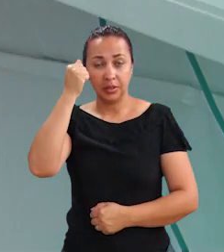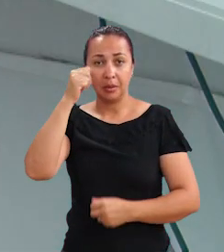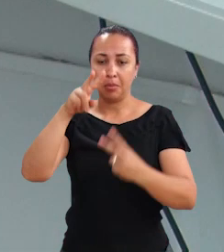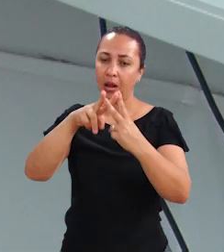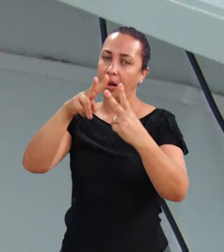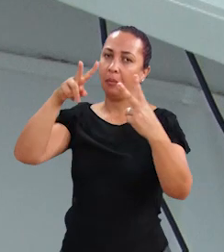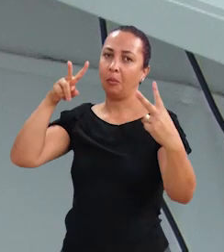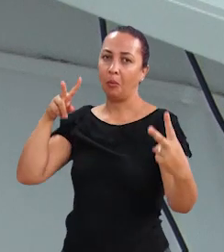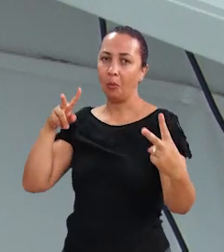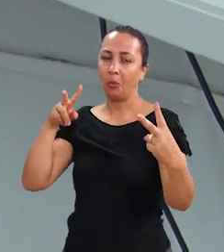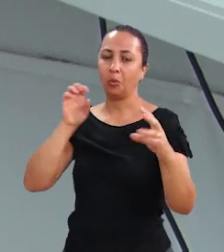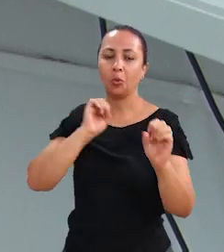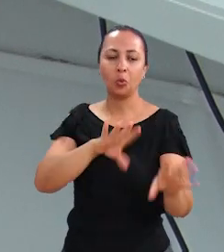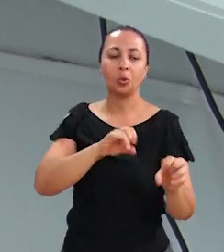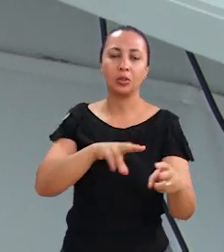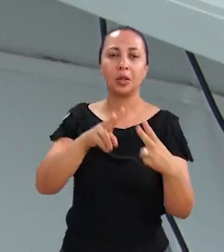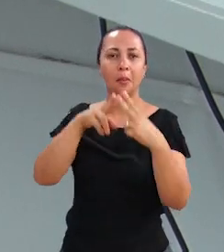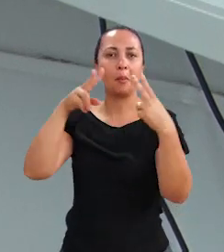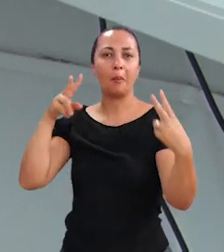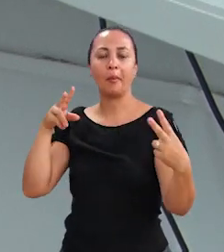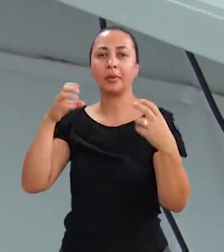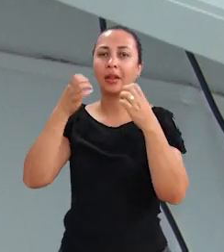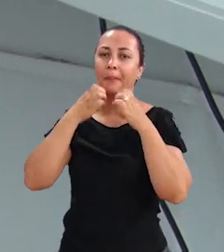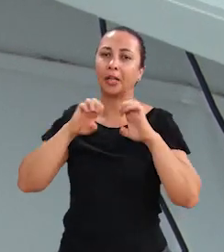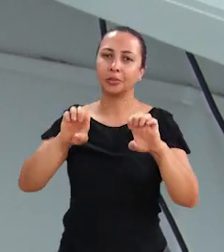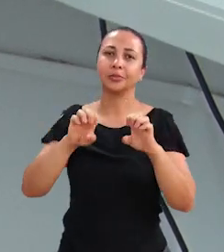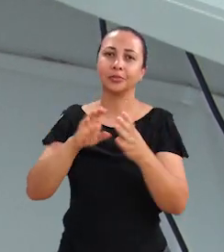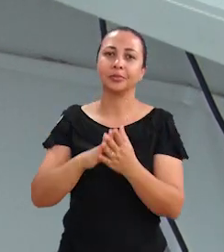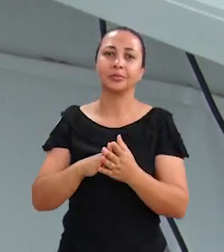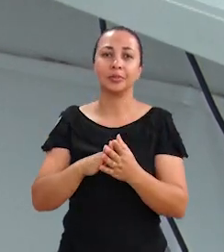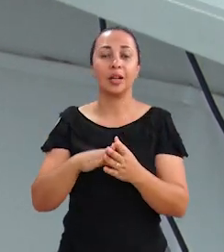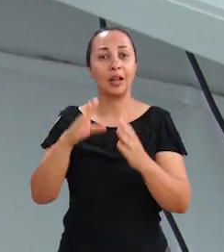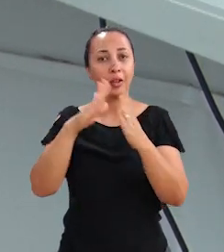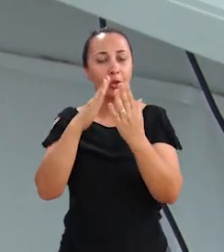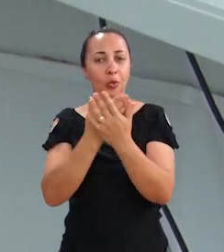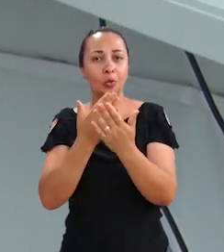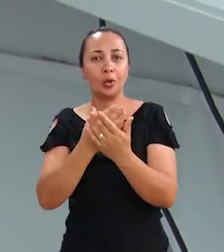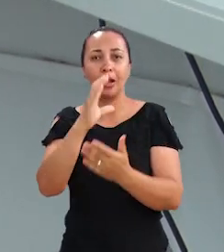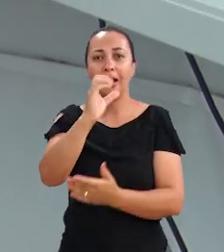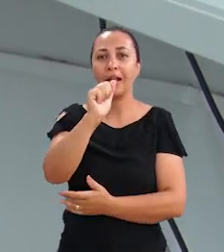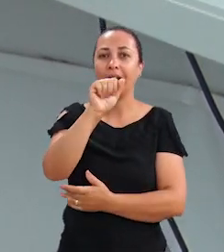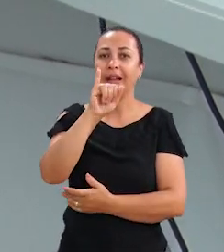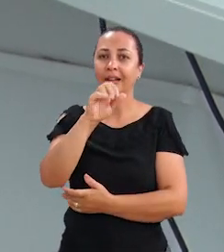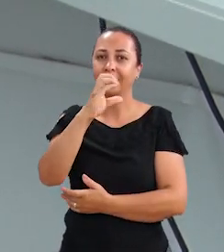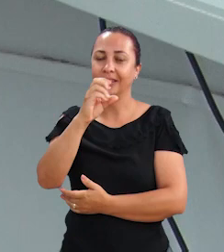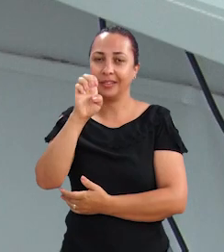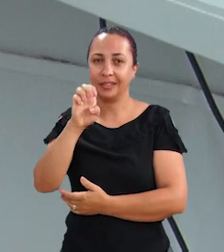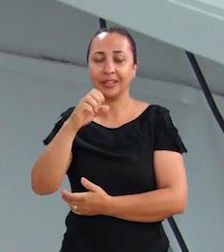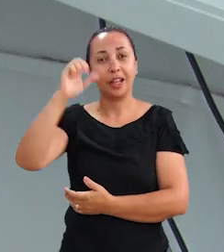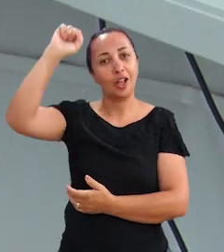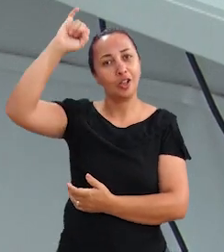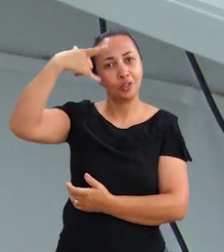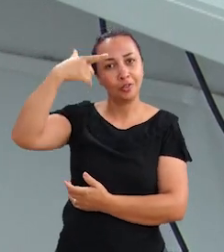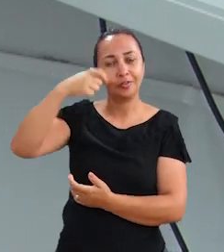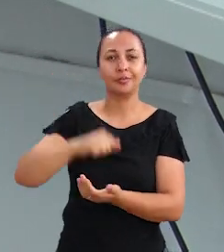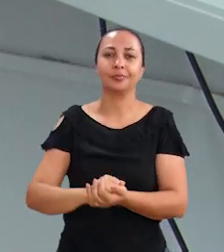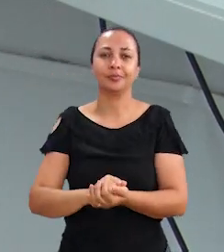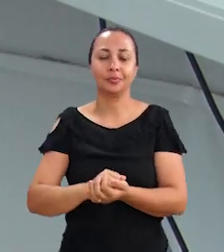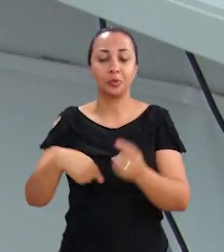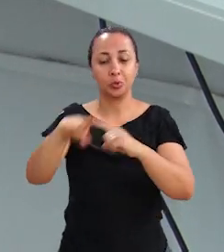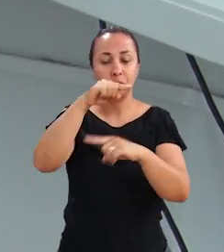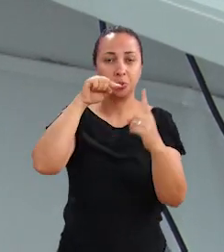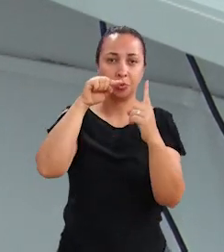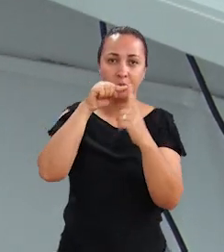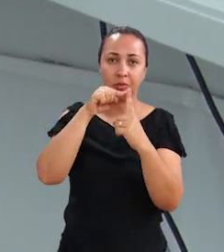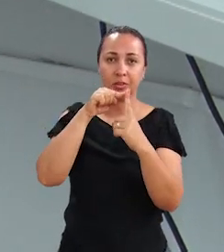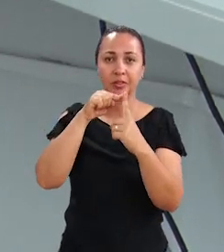Saberes remotos no ensino remoto emergencial na Escola João Eu Coelho Sá, conhecida como CAIC, aqui em Jiquié, né? O